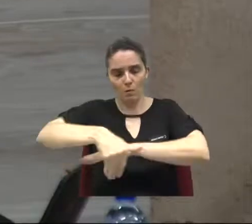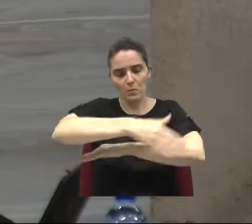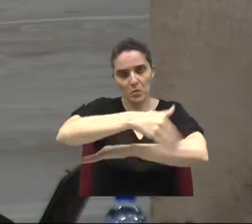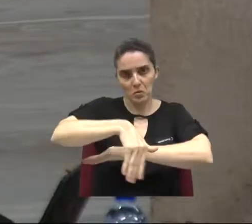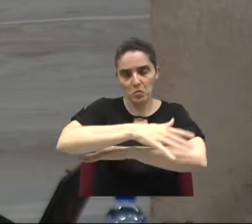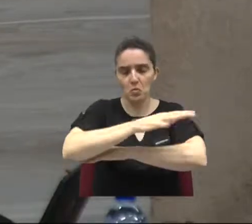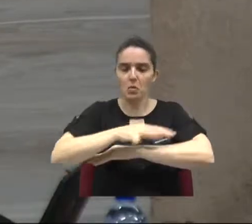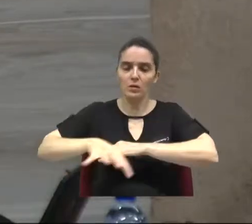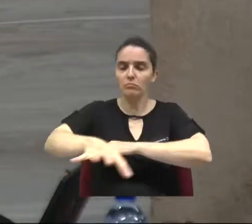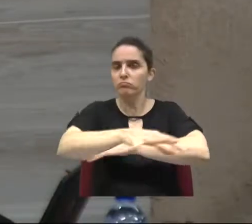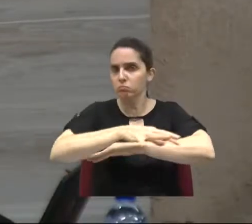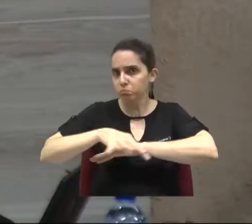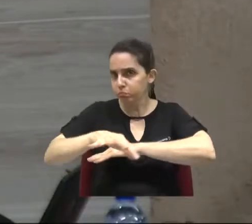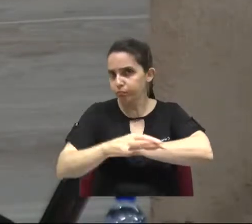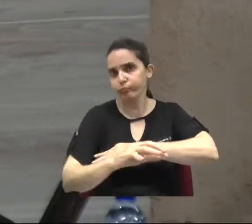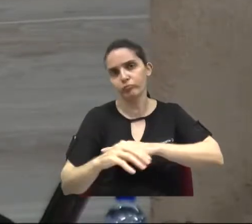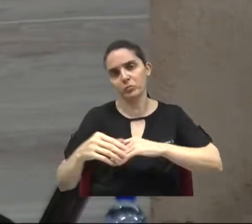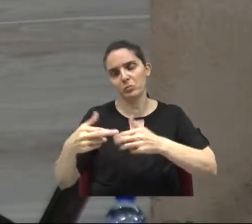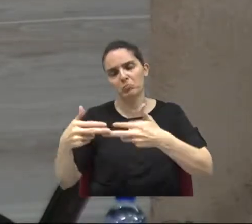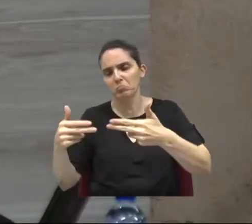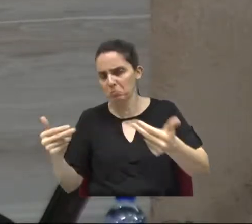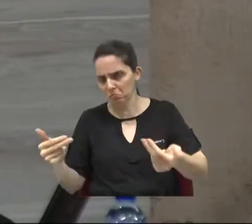à Secretaria de Cultura.